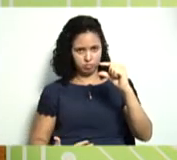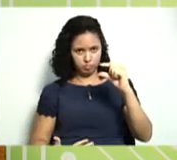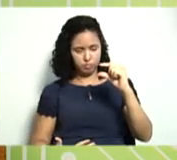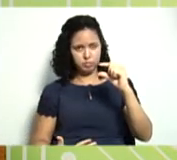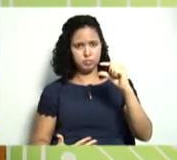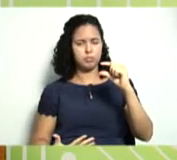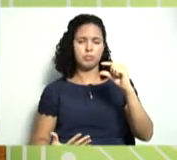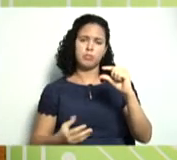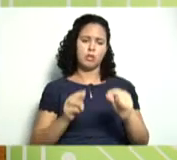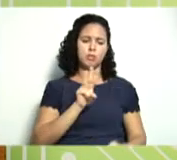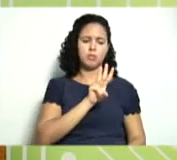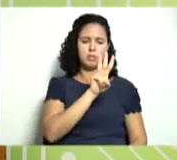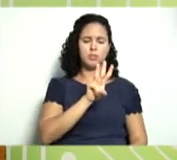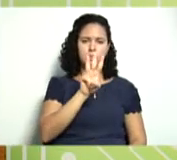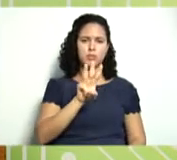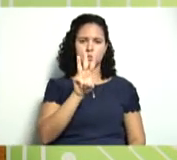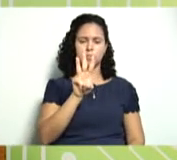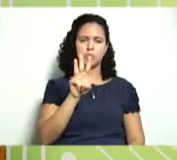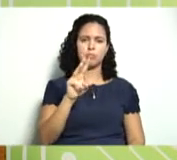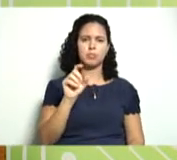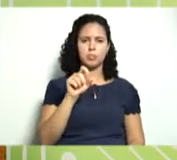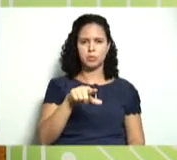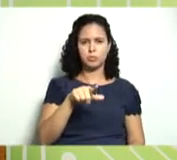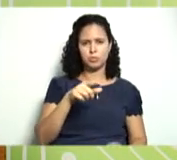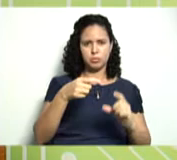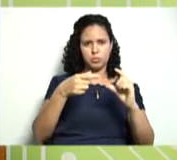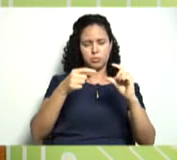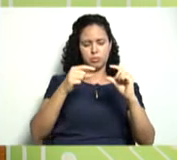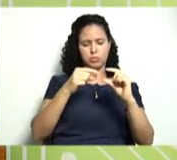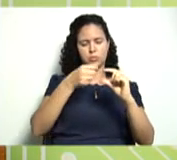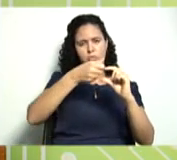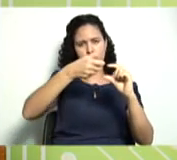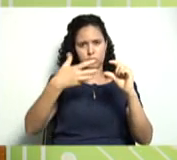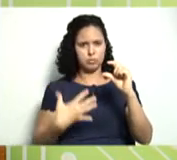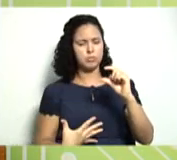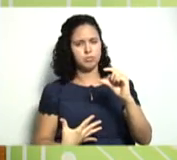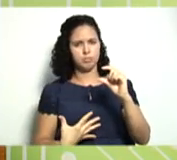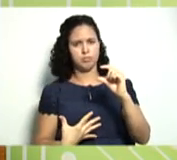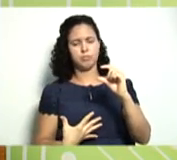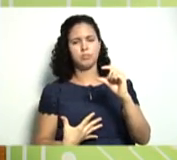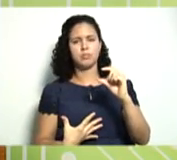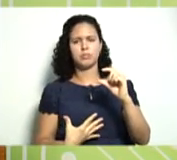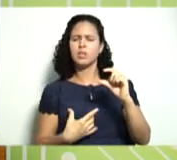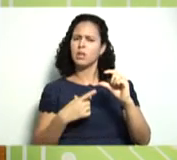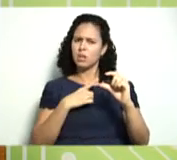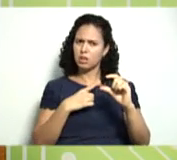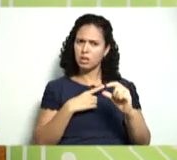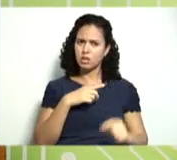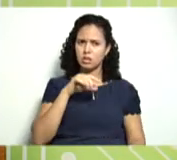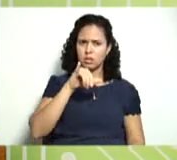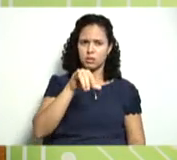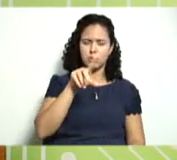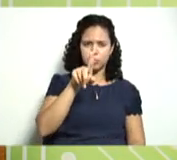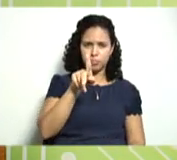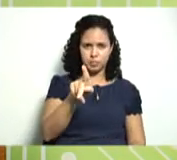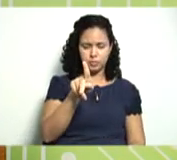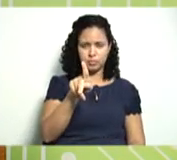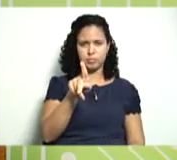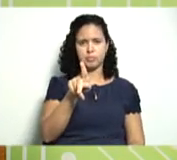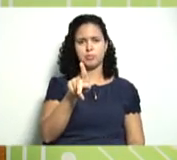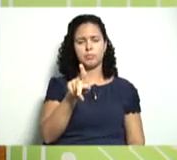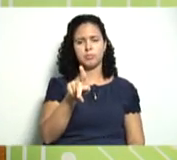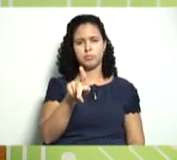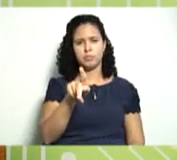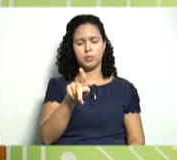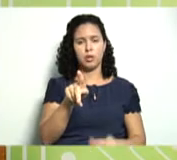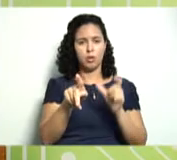www.google.com.br vocês sabiam que existe um ip e se esse esse